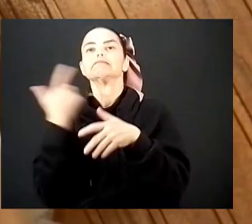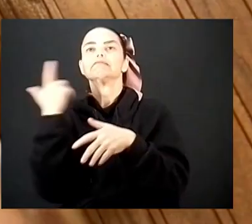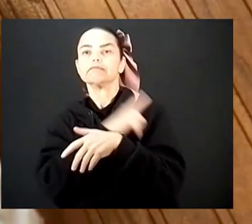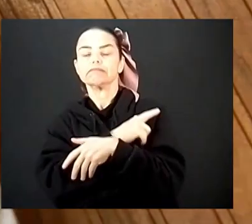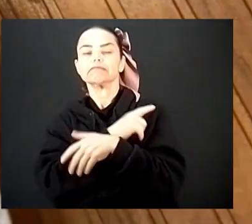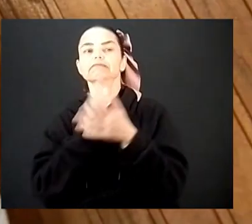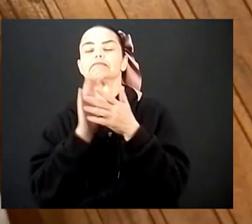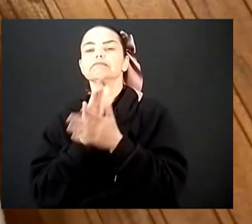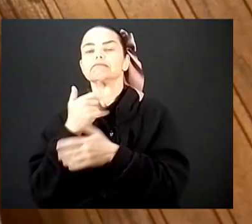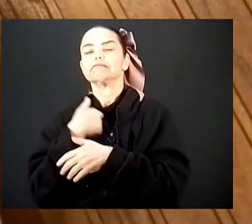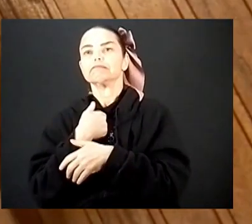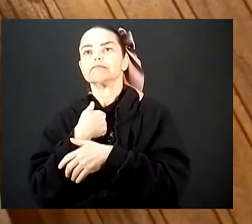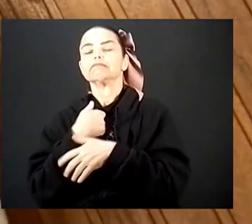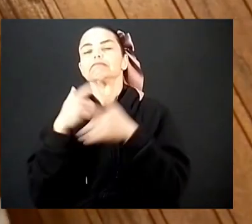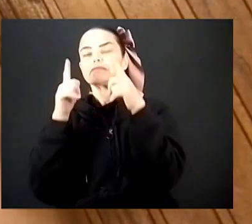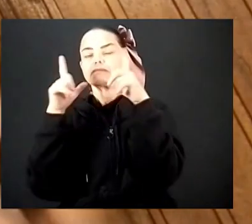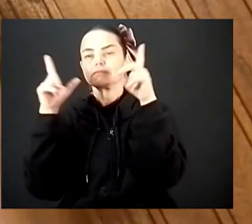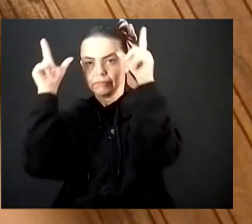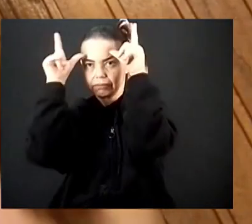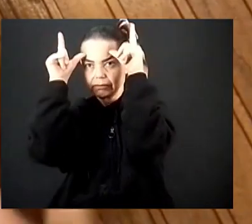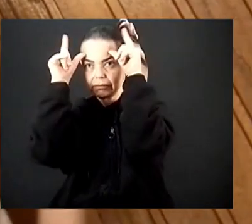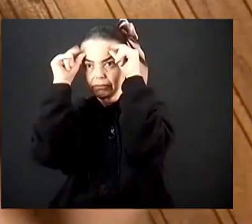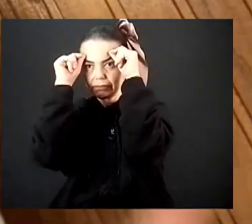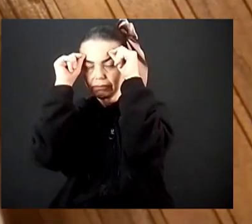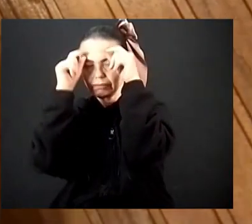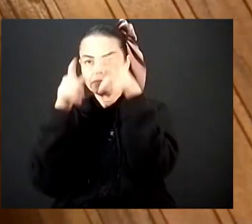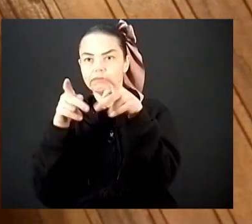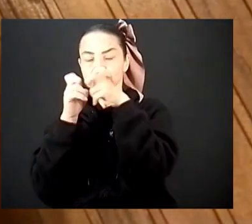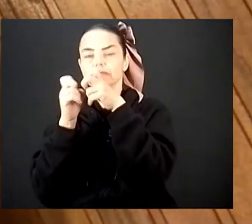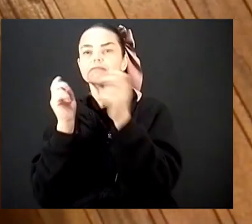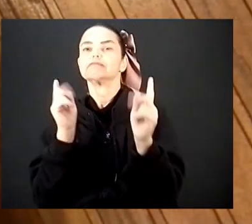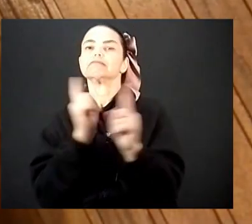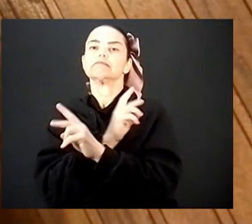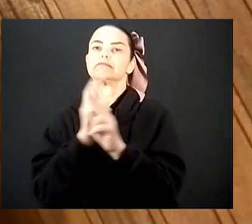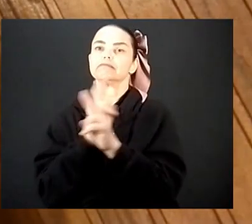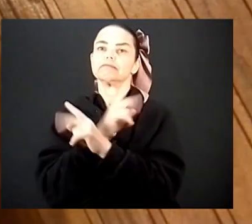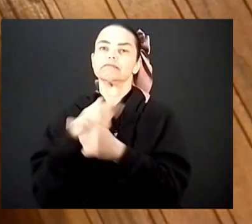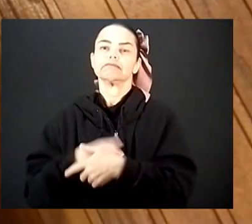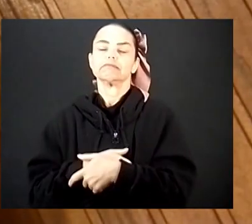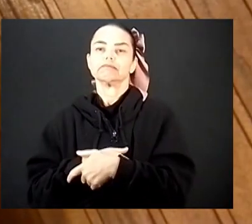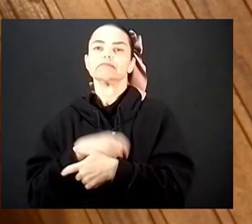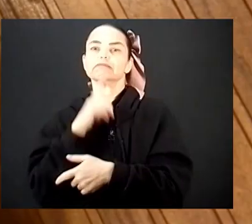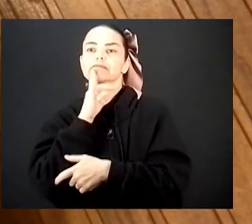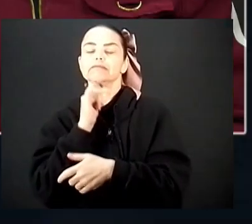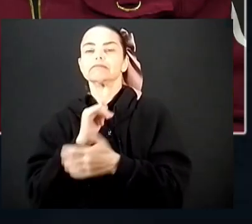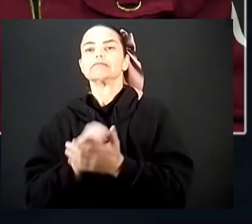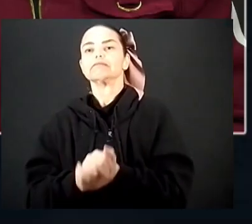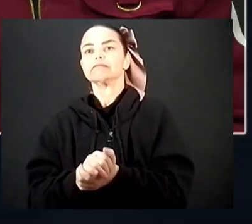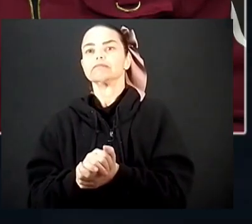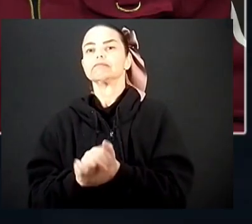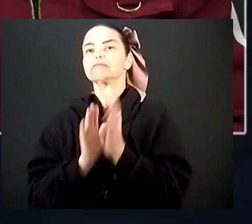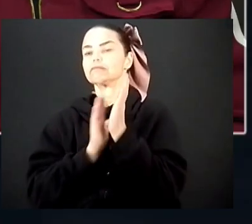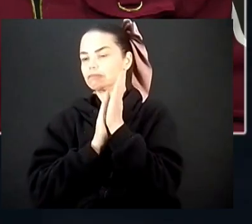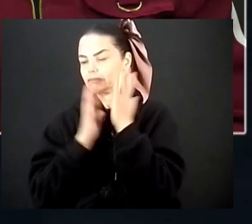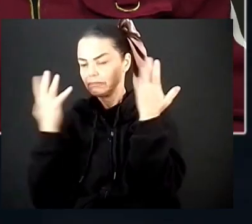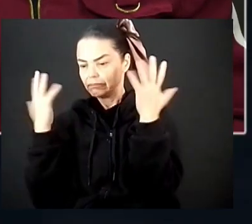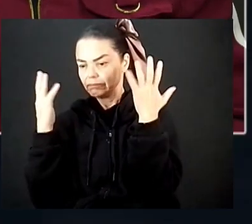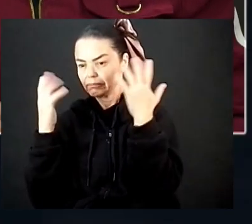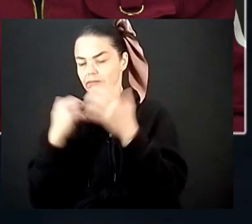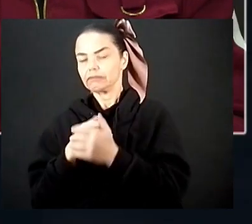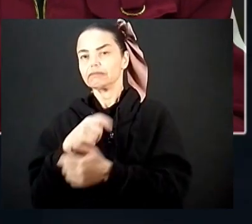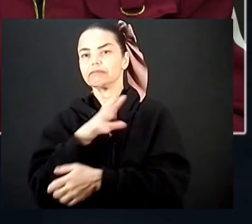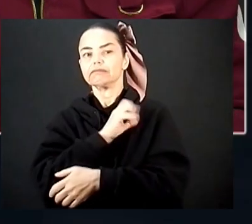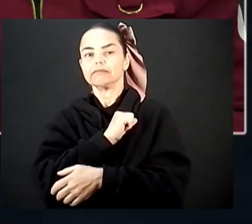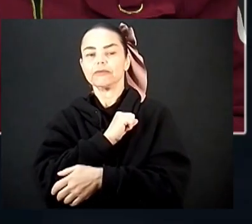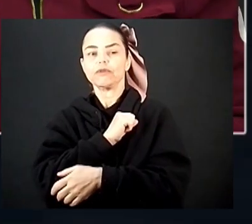mais aliviado sobre a visão e a relação que ele tem com esses pais. Excelente, a linguagem do amor, né? Quando a